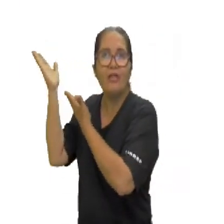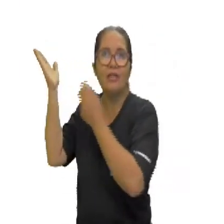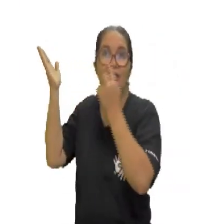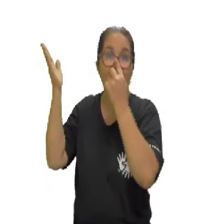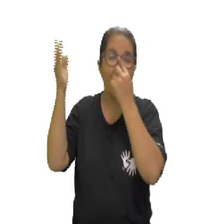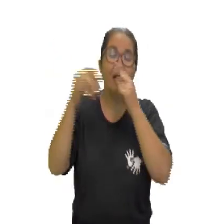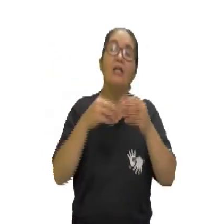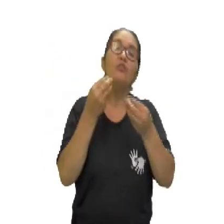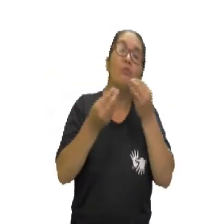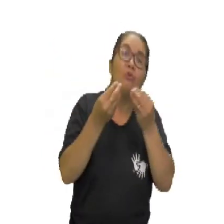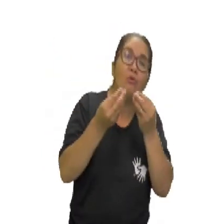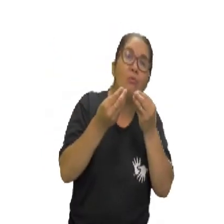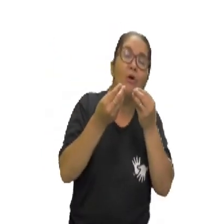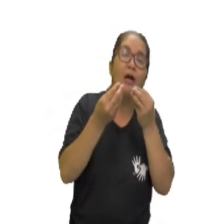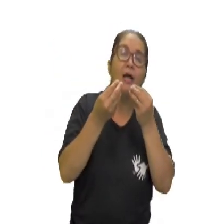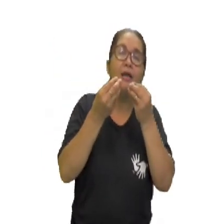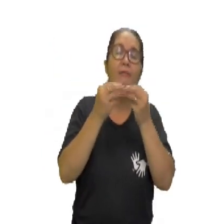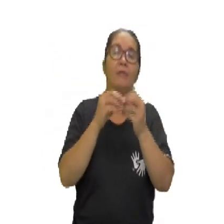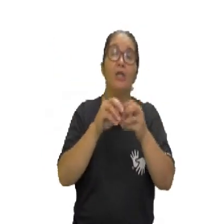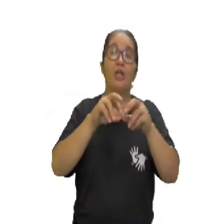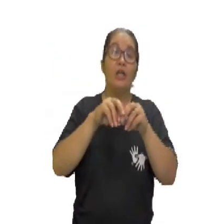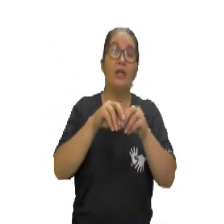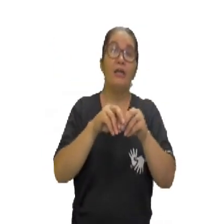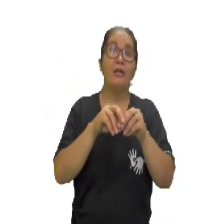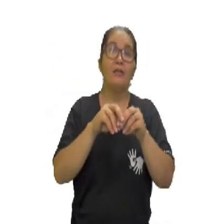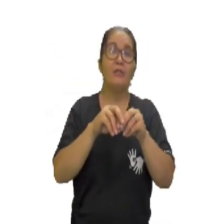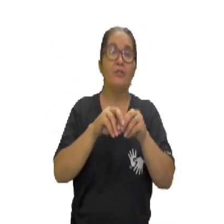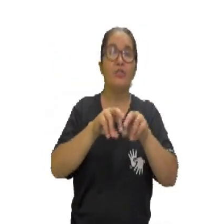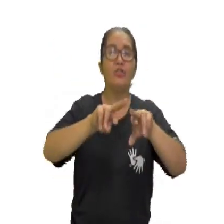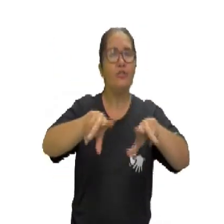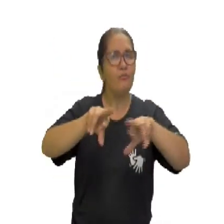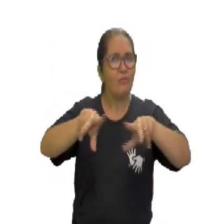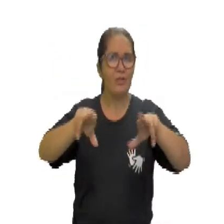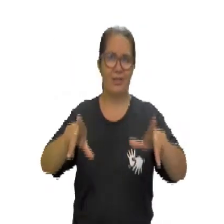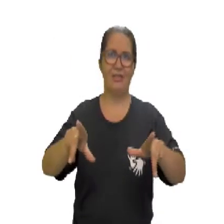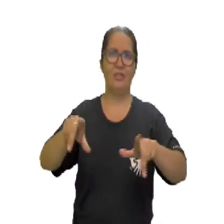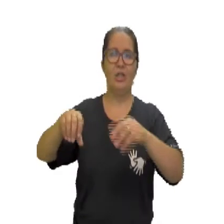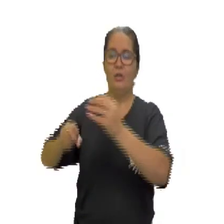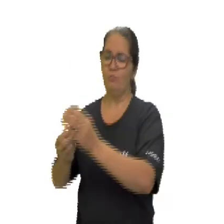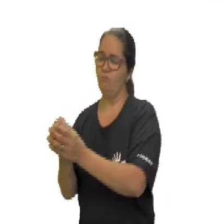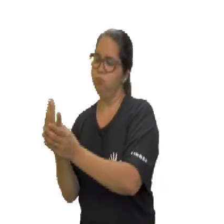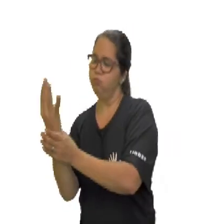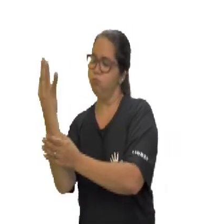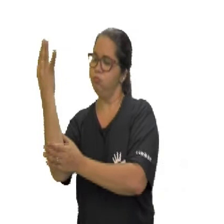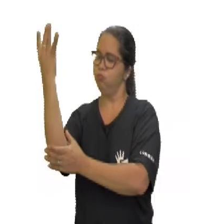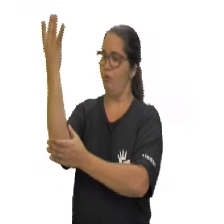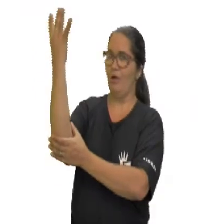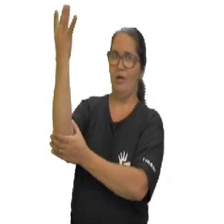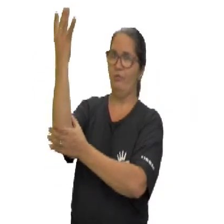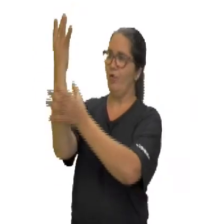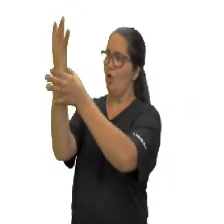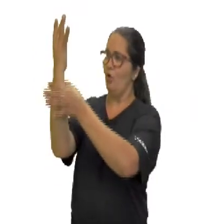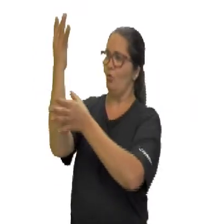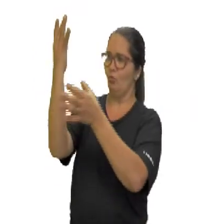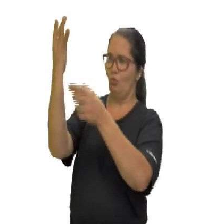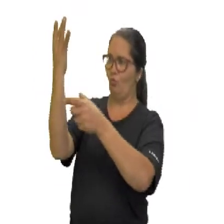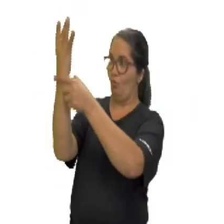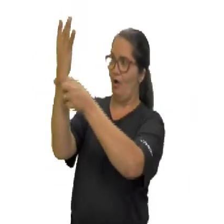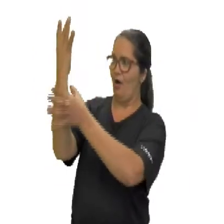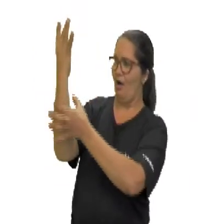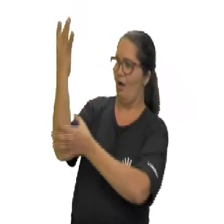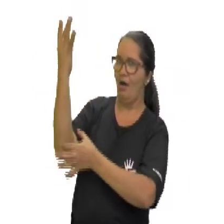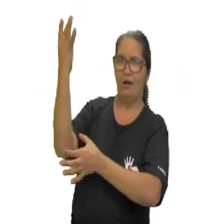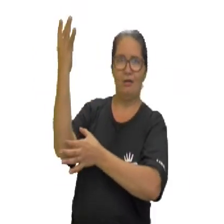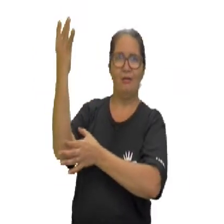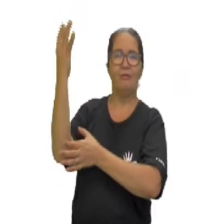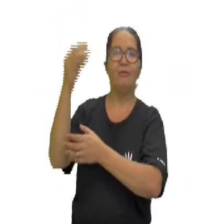muito grandes, não. São troncos bem finos, olha lá na imagem, vocês podem perceber. E as